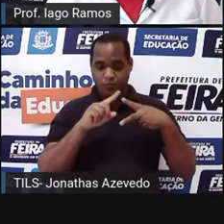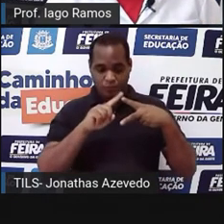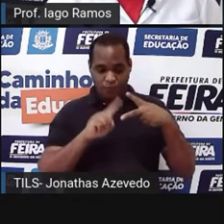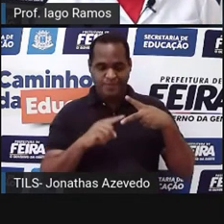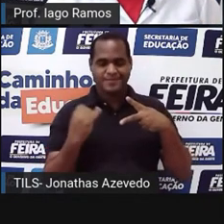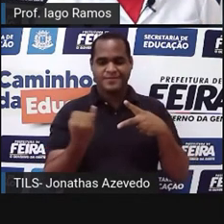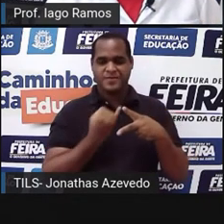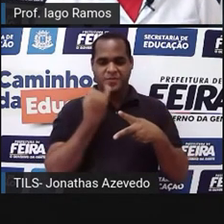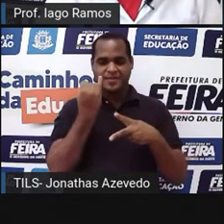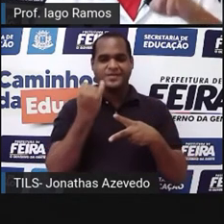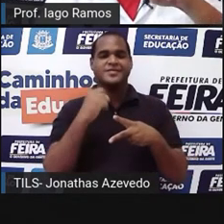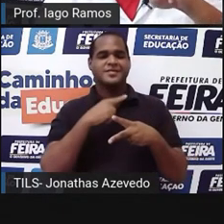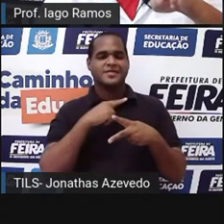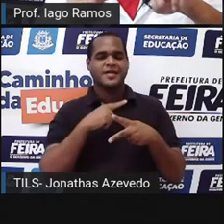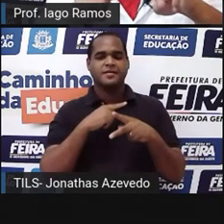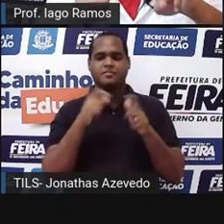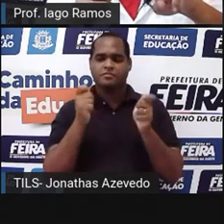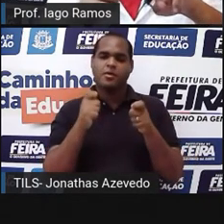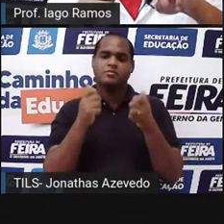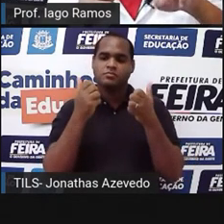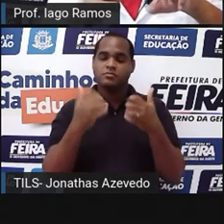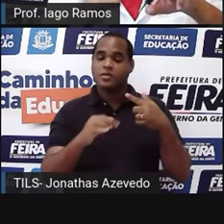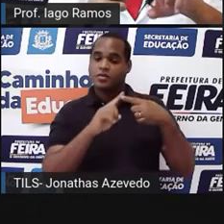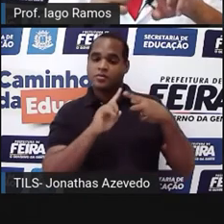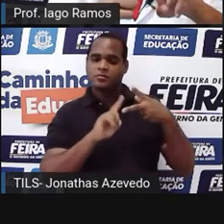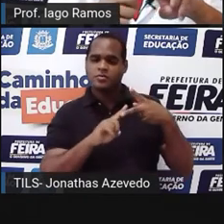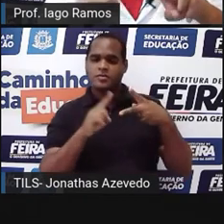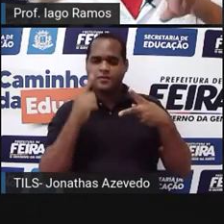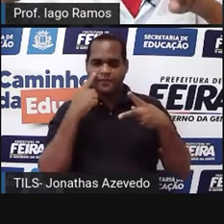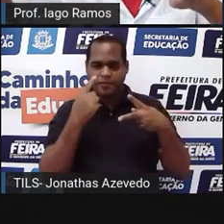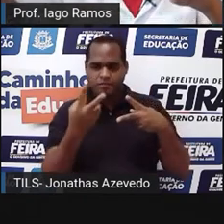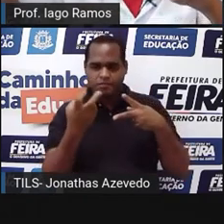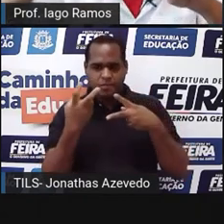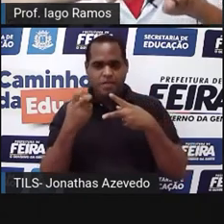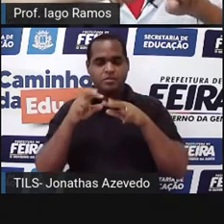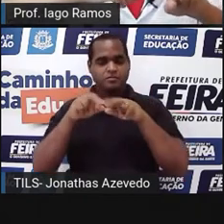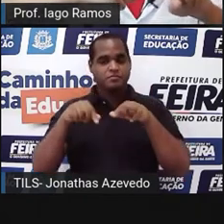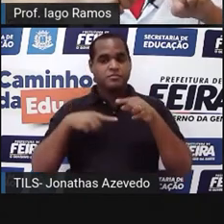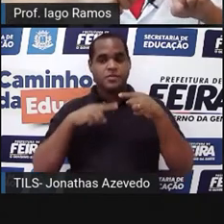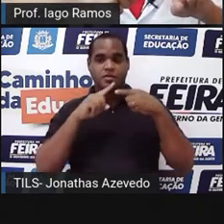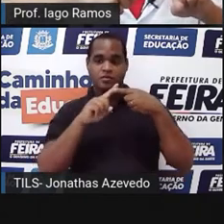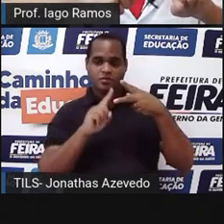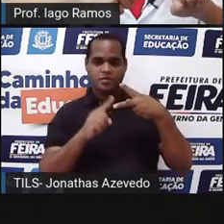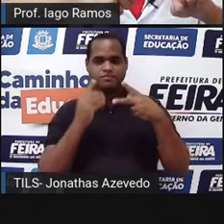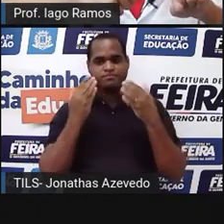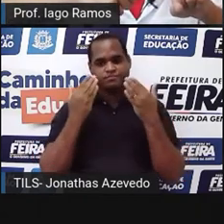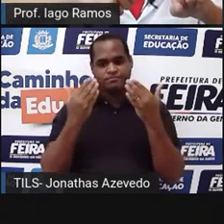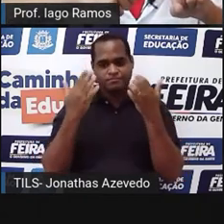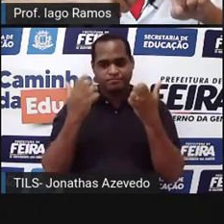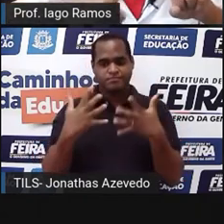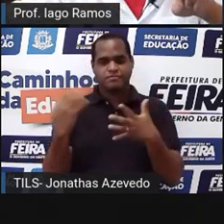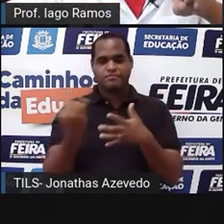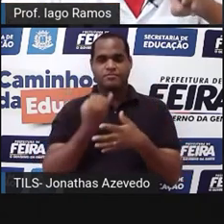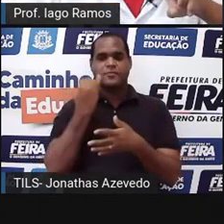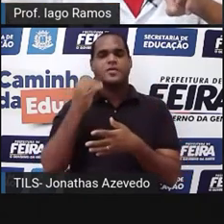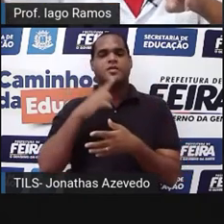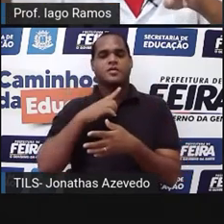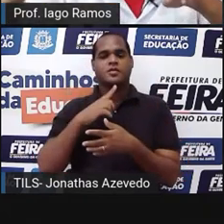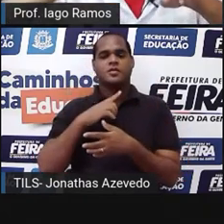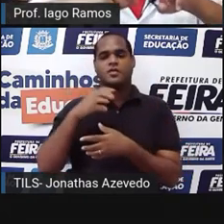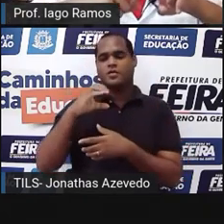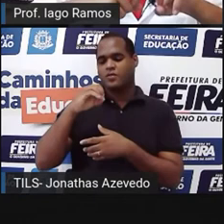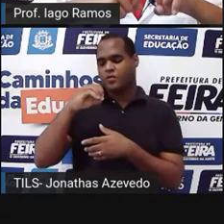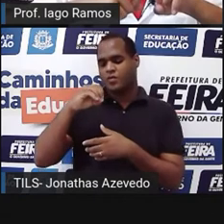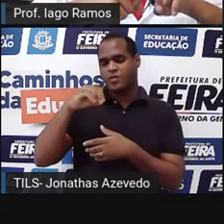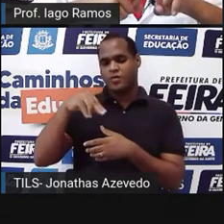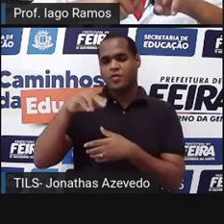ó. E essas duas coisas que a gente acabou de ver, dos ângulos correspondentes congruentes,